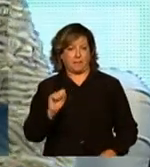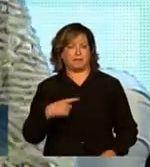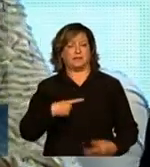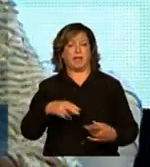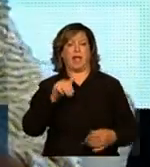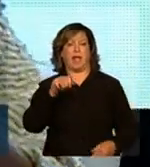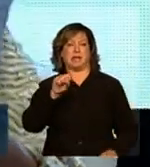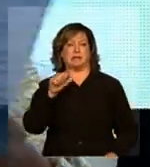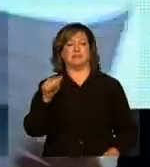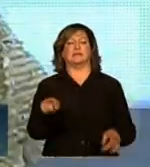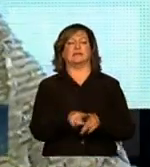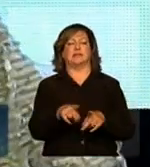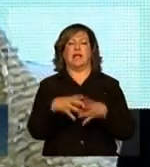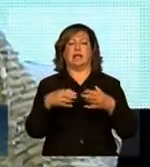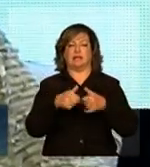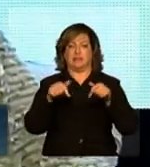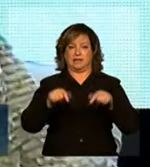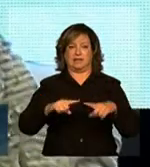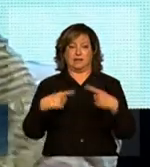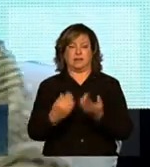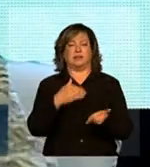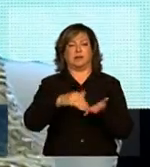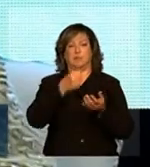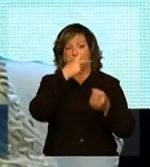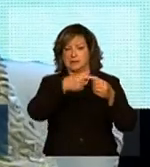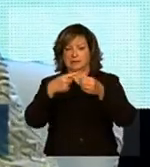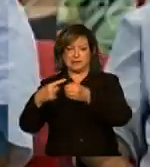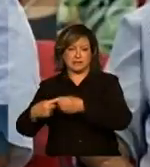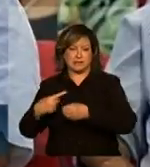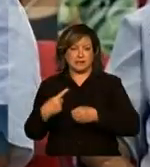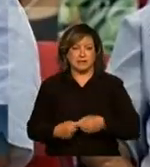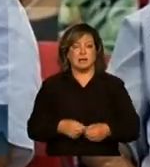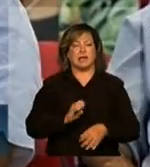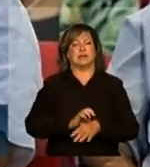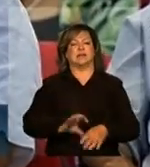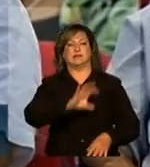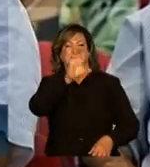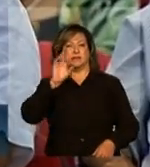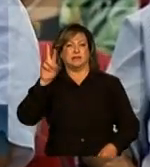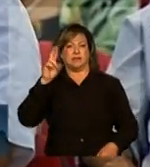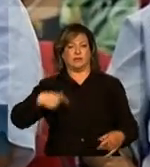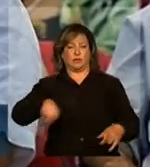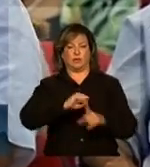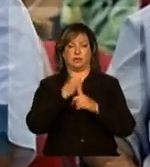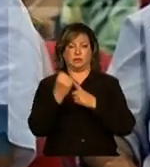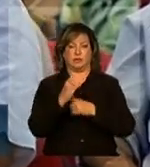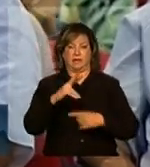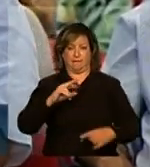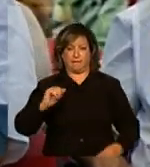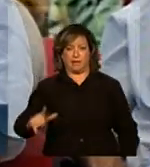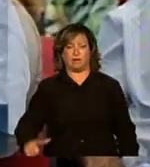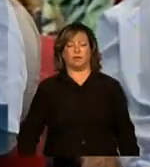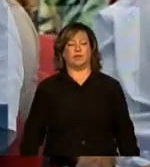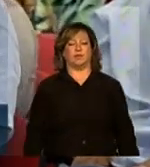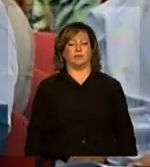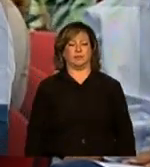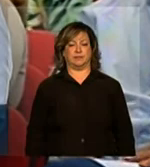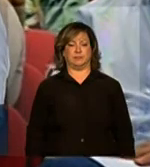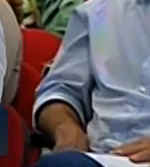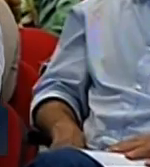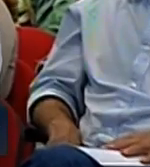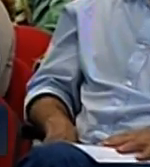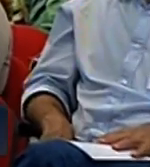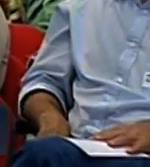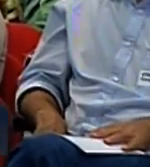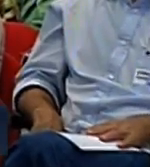a ASA também aqui presente, secretários municipais, estaduais, representantes da sociedade civil. Nós estamos aqui com vários